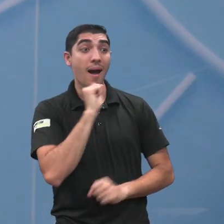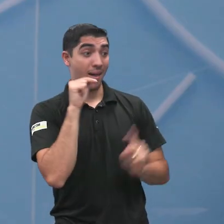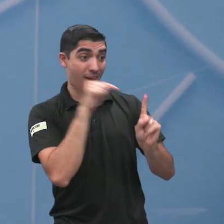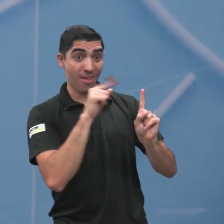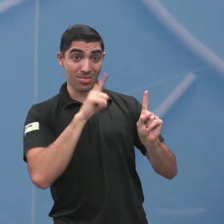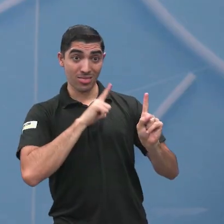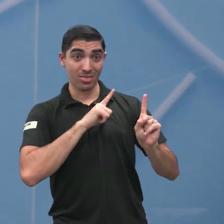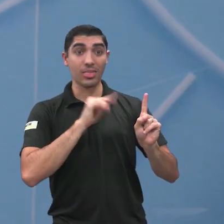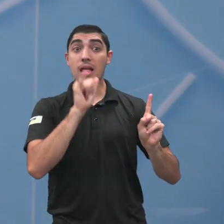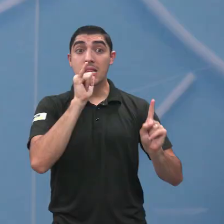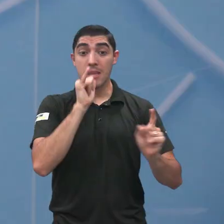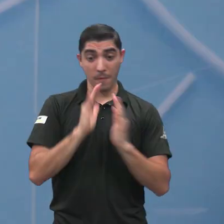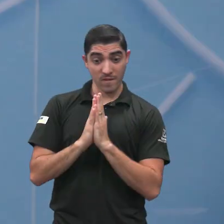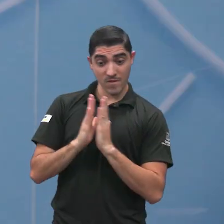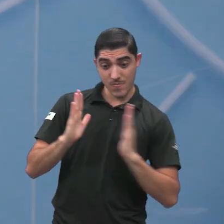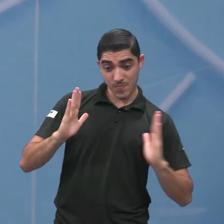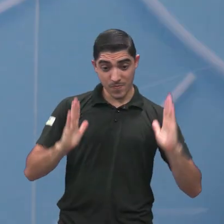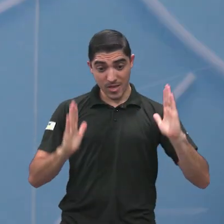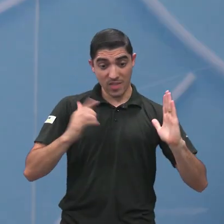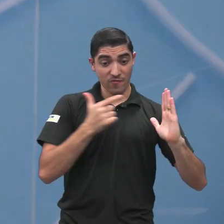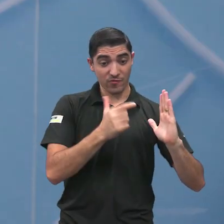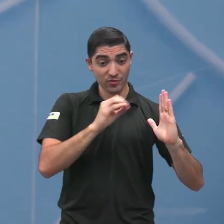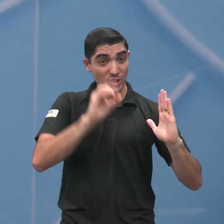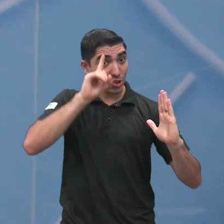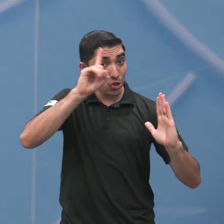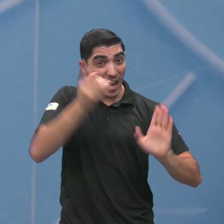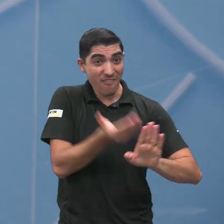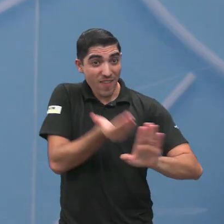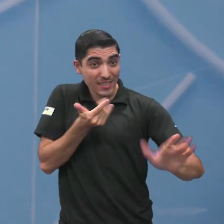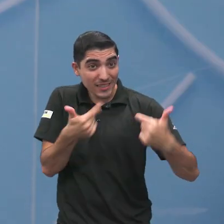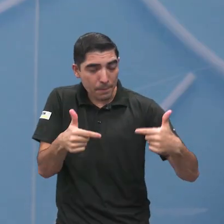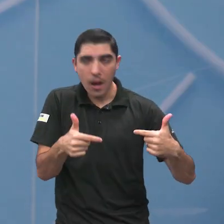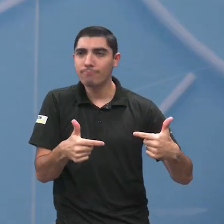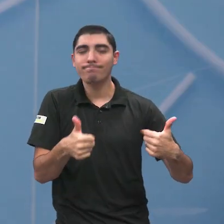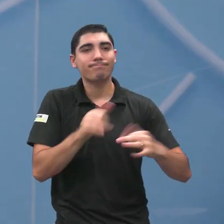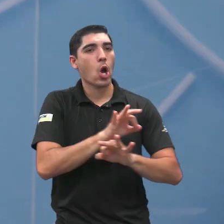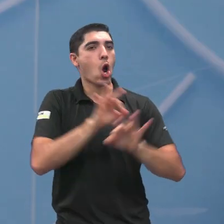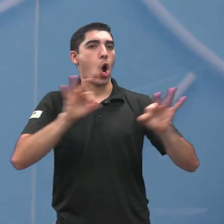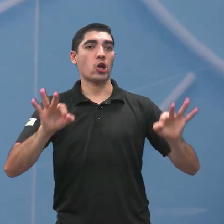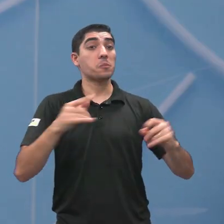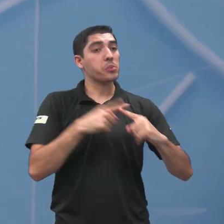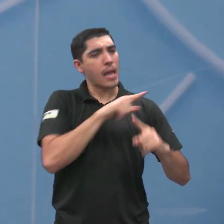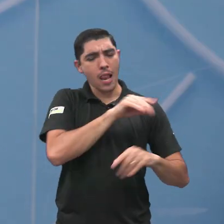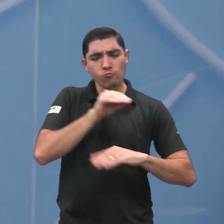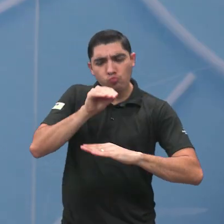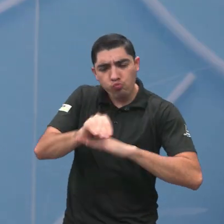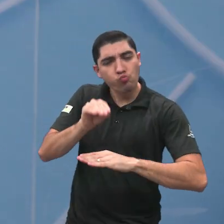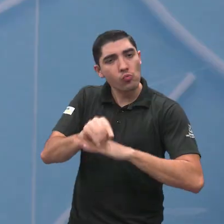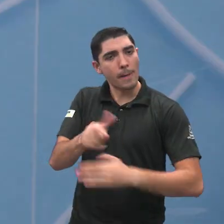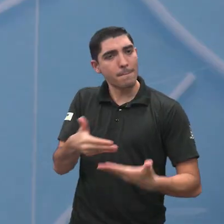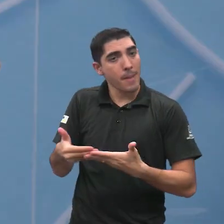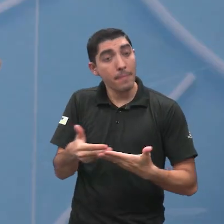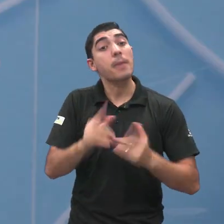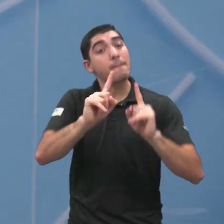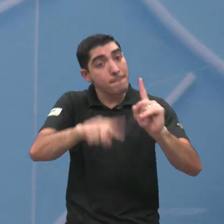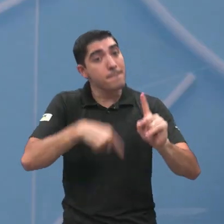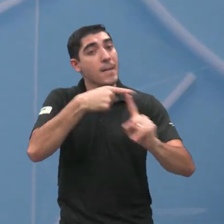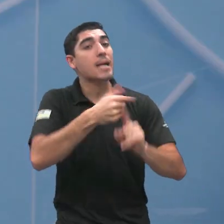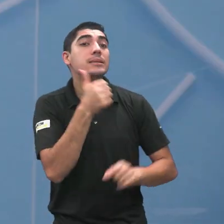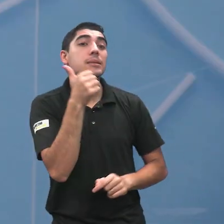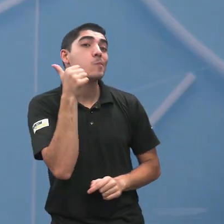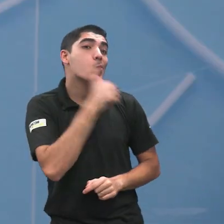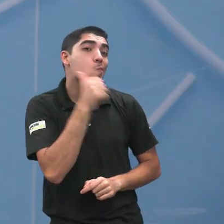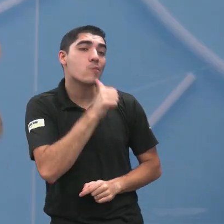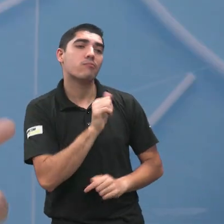estendida, dando um suporte. Esse suporte ele vai além do suporte que ele dá para a criança. Ele consegue suportar a mãe também, suportar